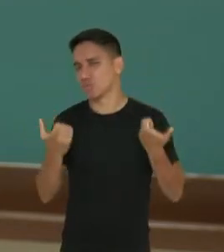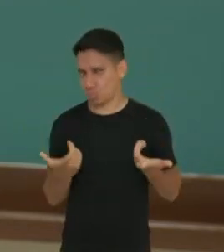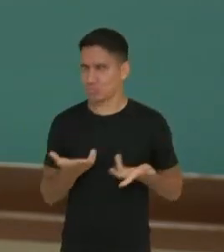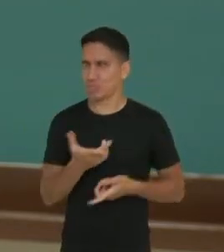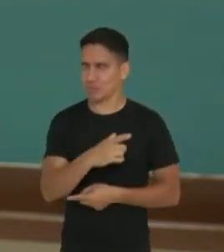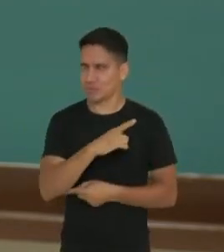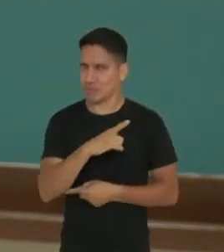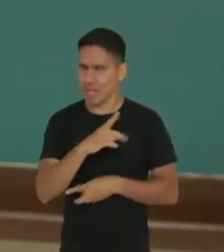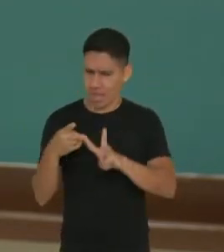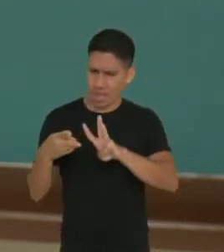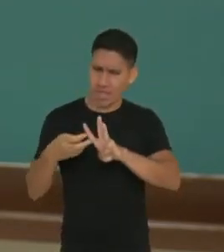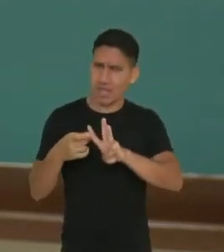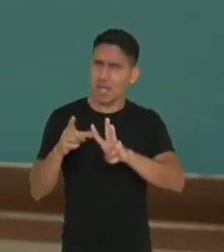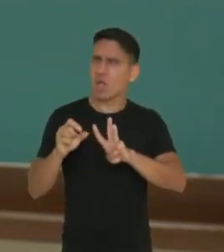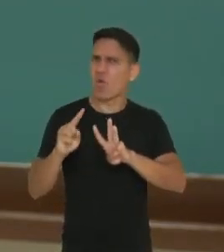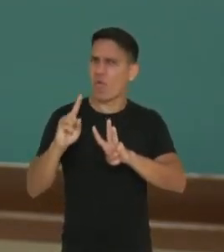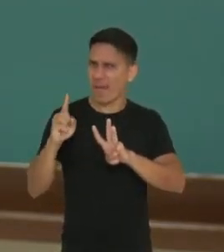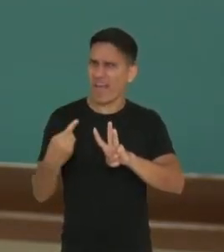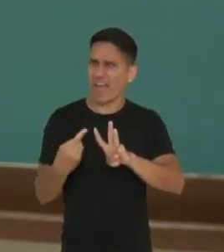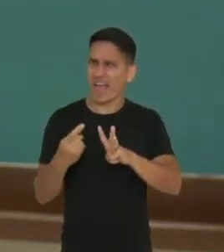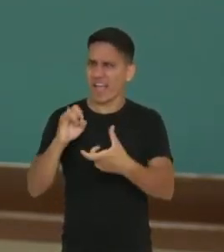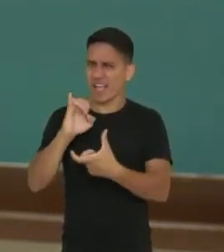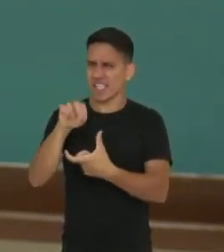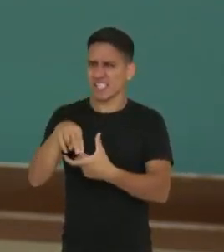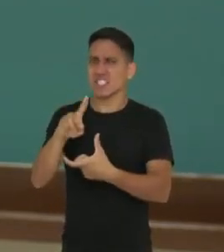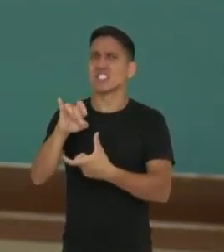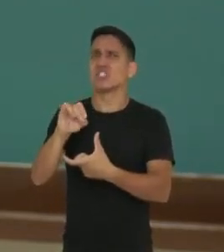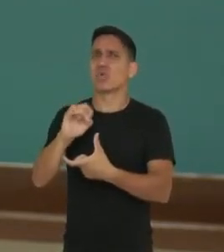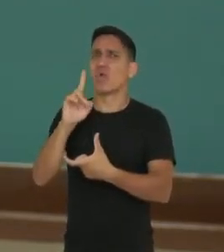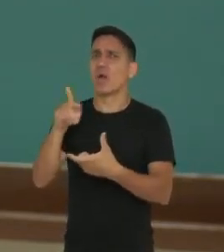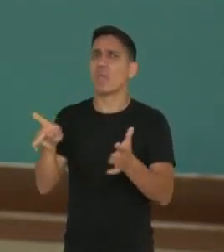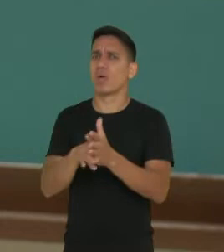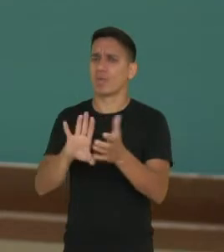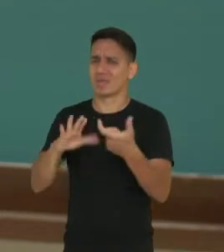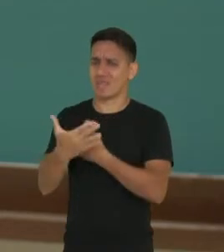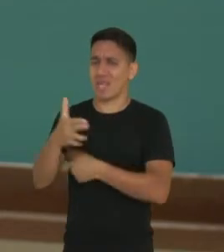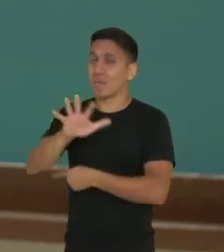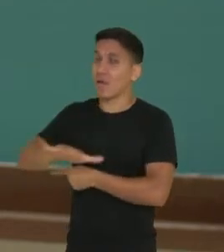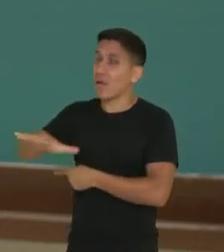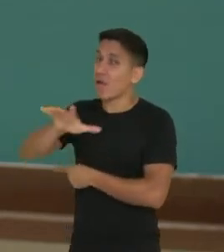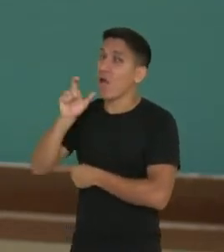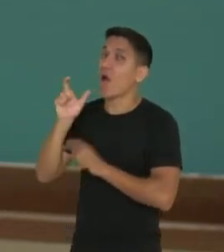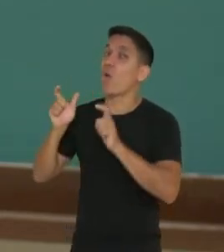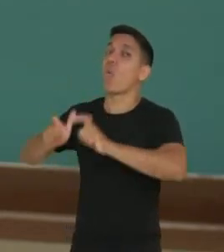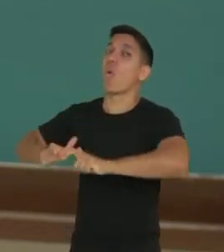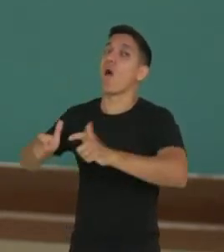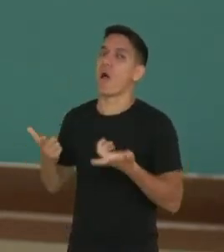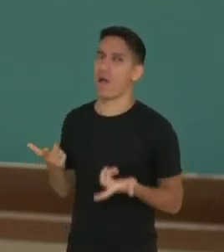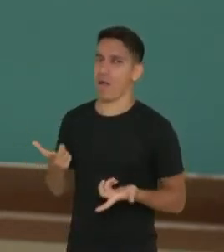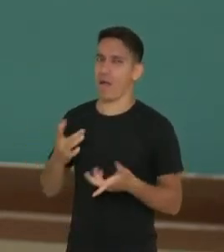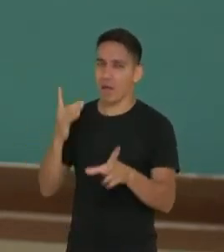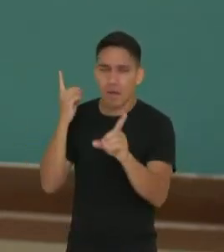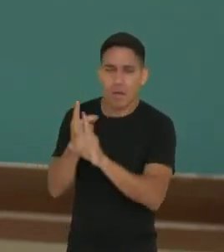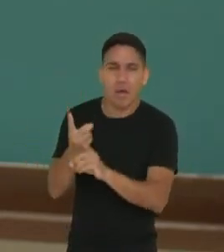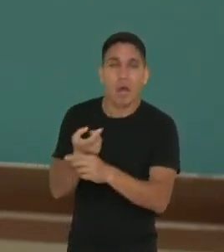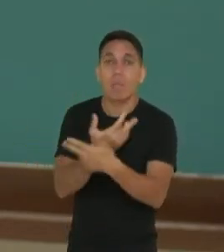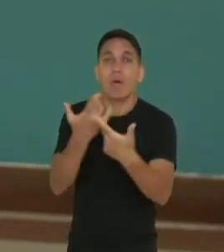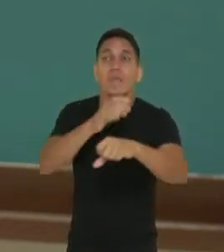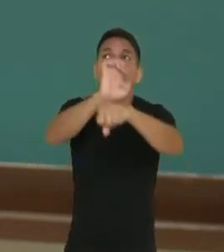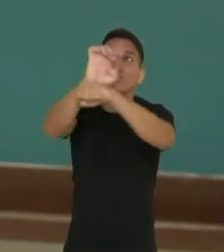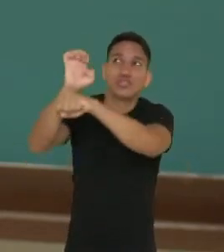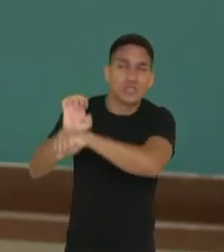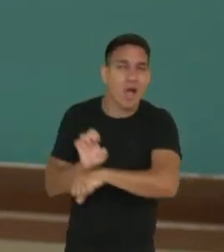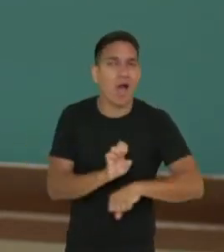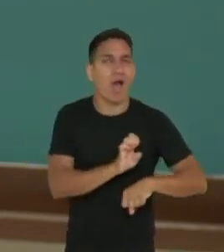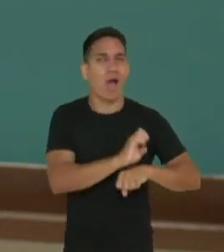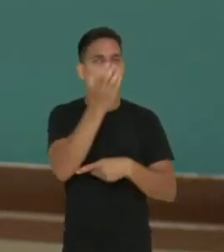Será que esse índio não é um termo regional, talvez? Né? encontrado aí em um determinado estado